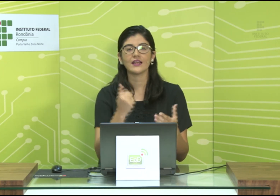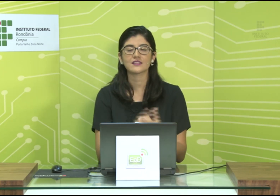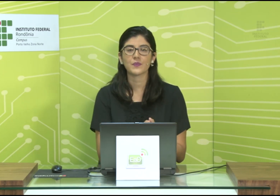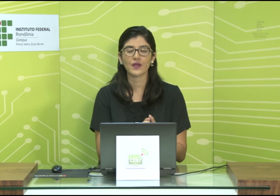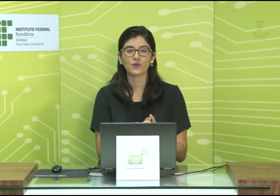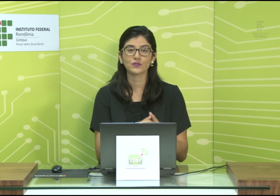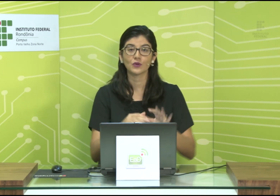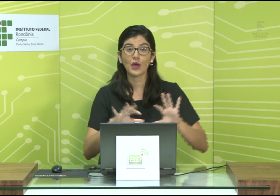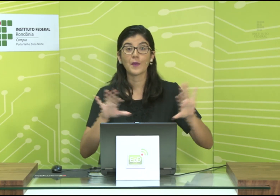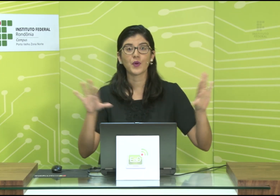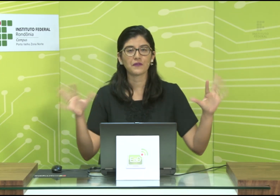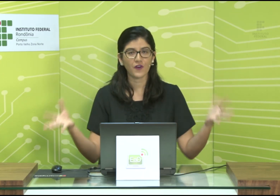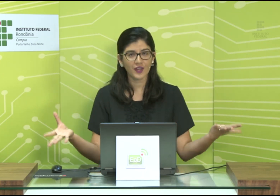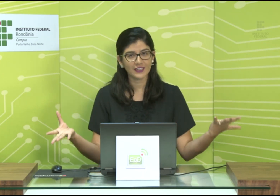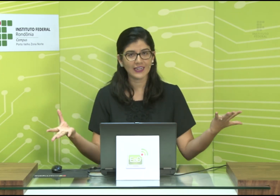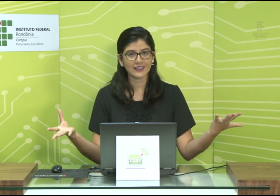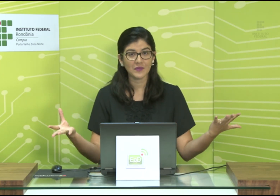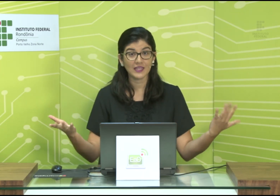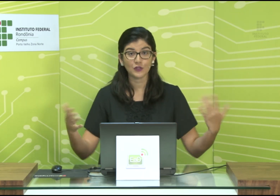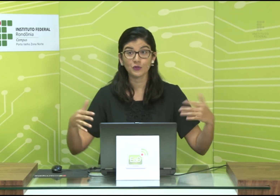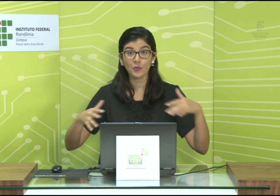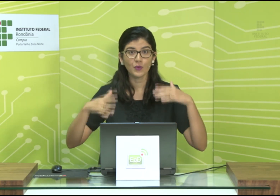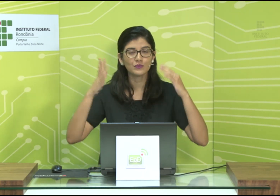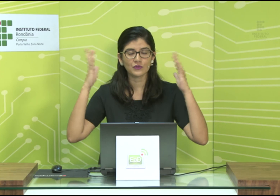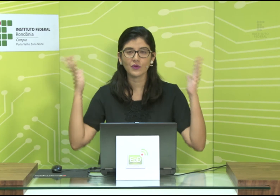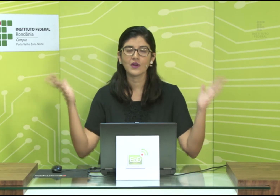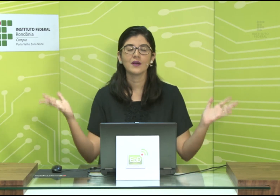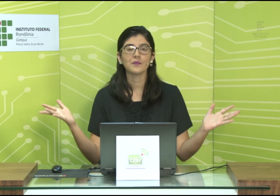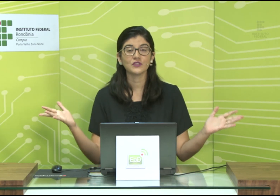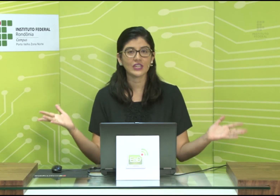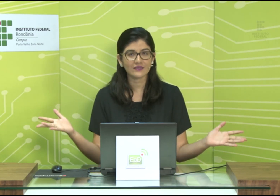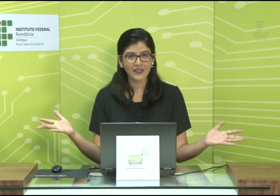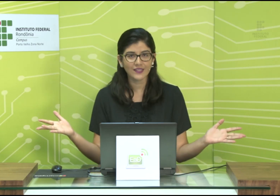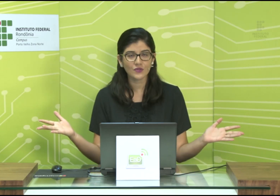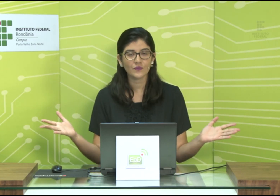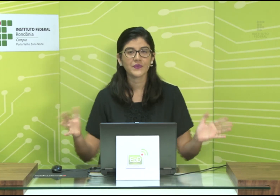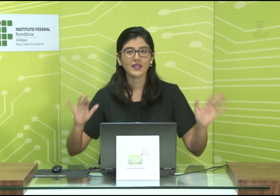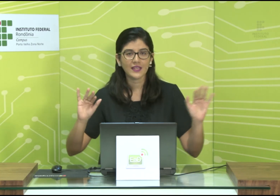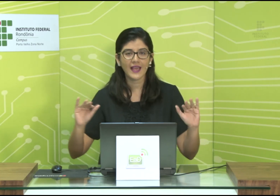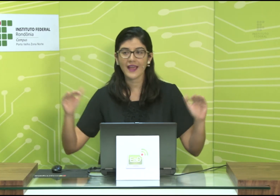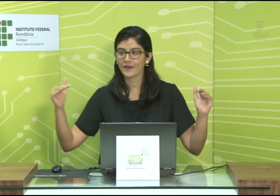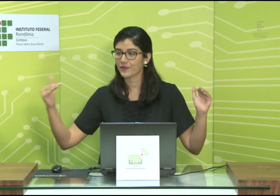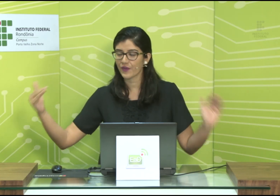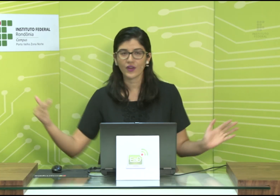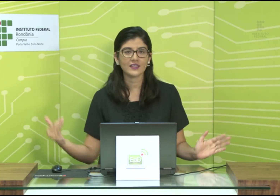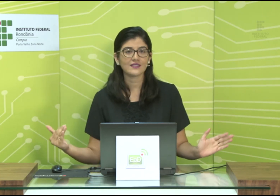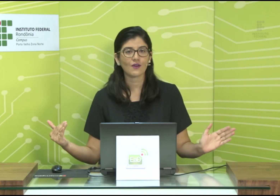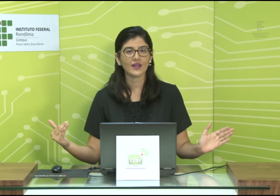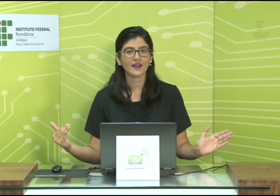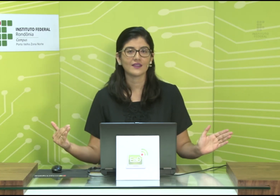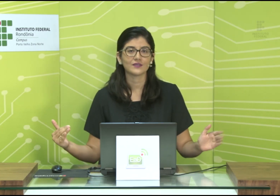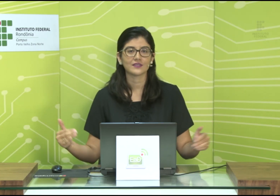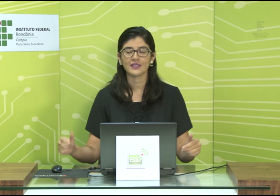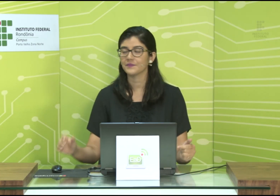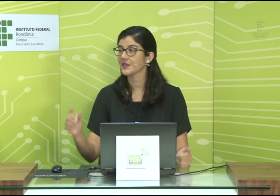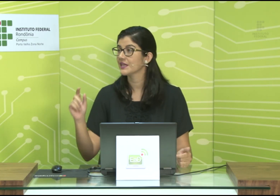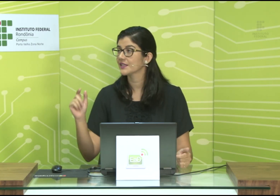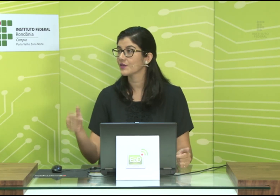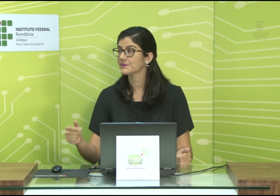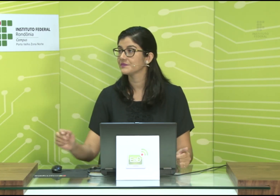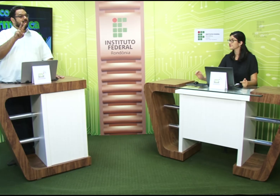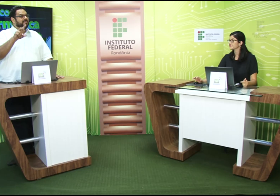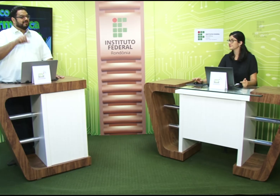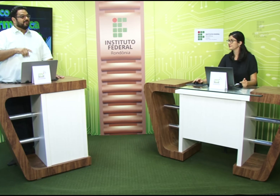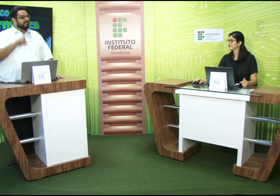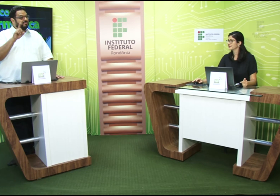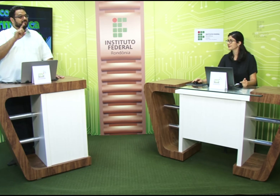aí, esse percurso por fora da academia. É todo mundo gigantesco que é fora desse quadrado, né? Então, e